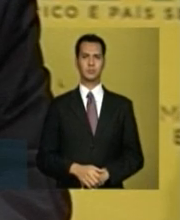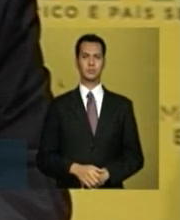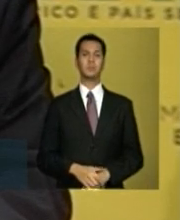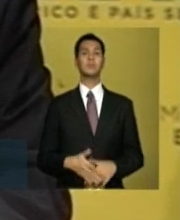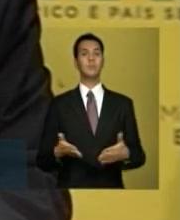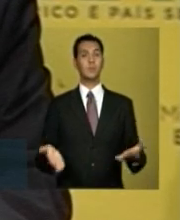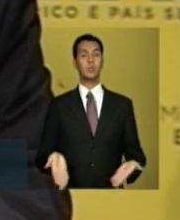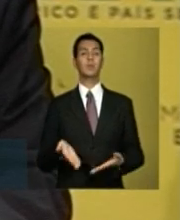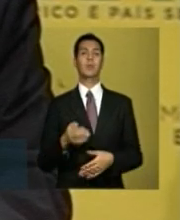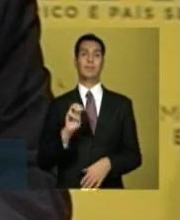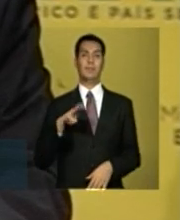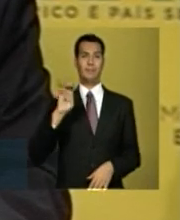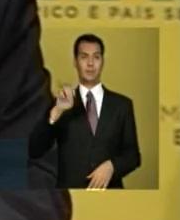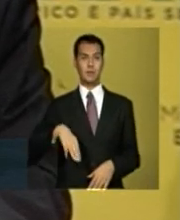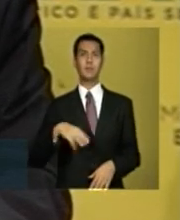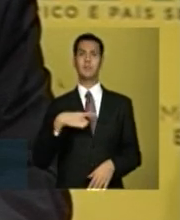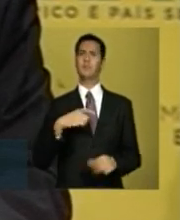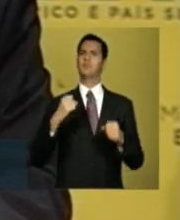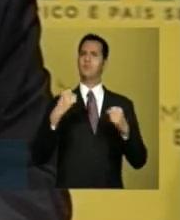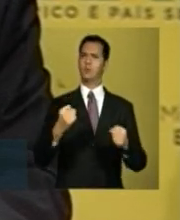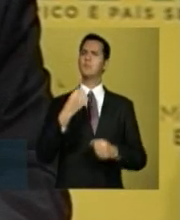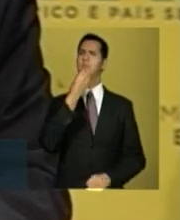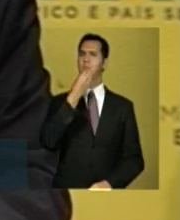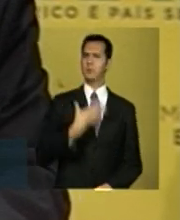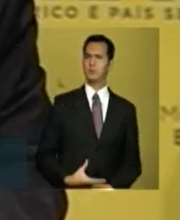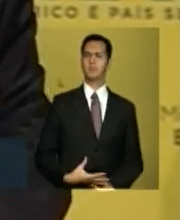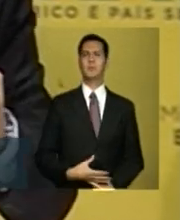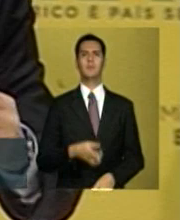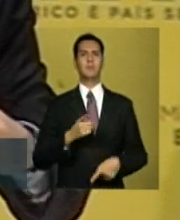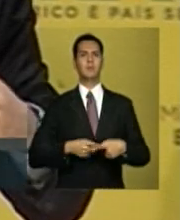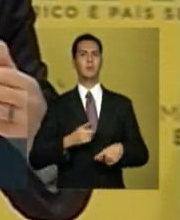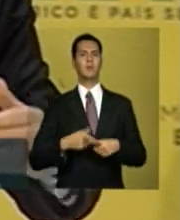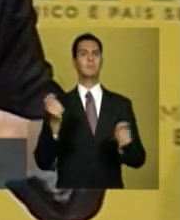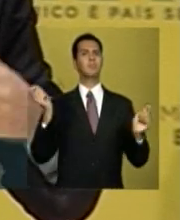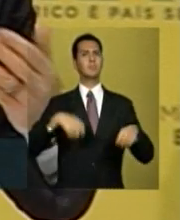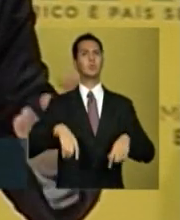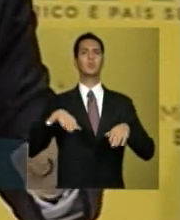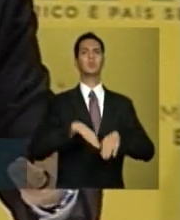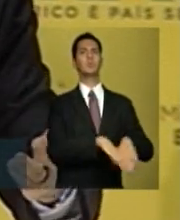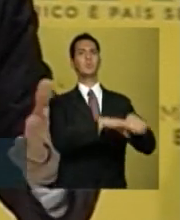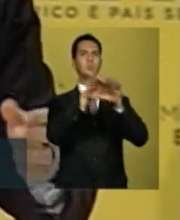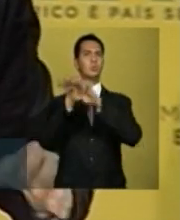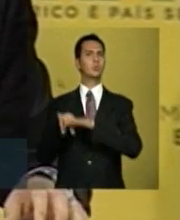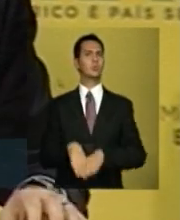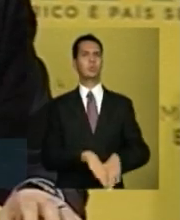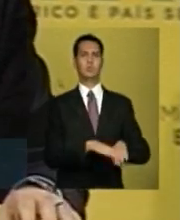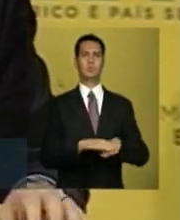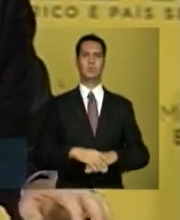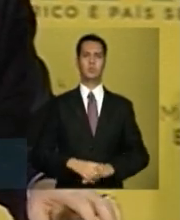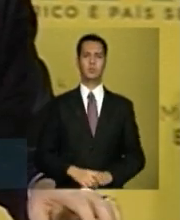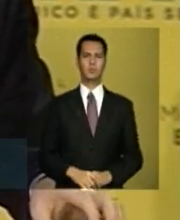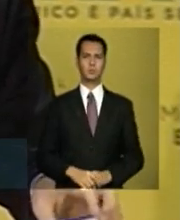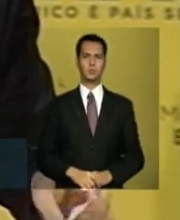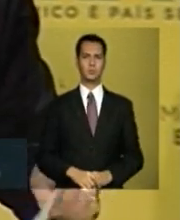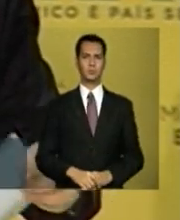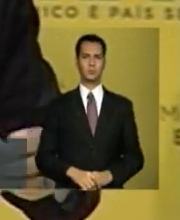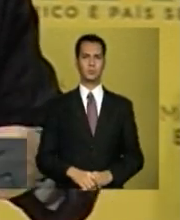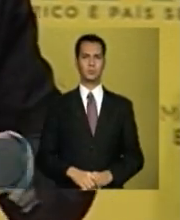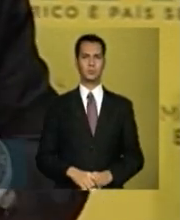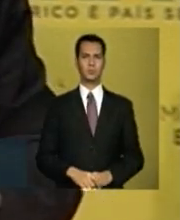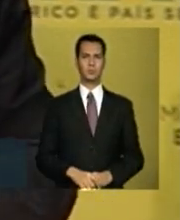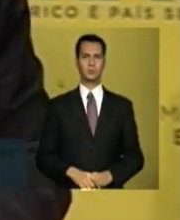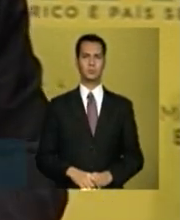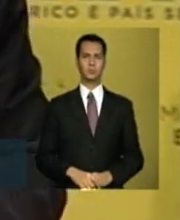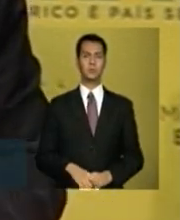consolidou a nível Educacional Exatamente porque ele permite a igualdade de oportunidades e o acesso nós temos uma